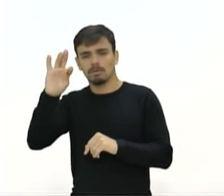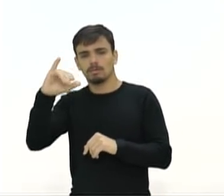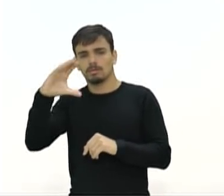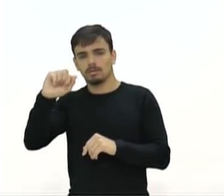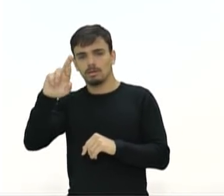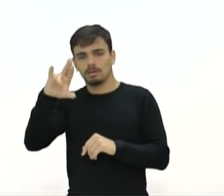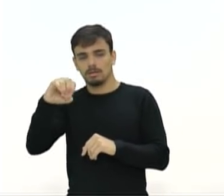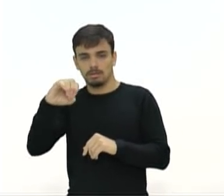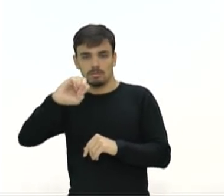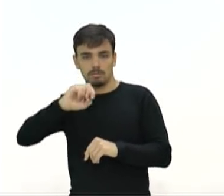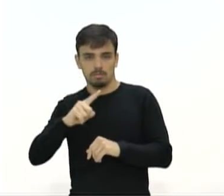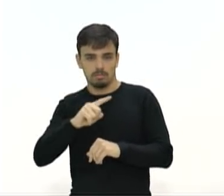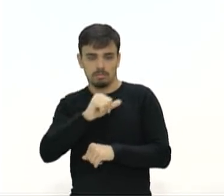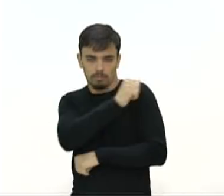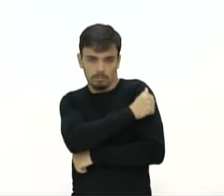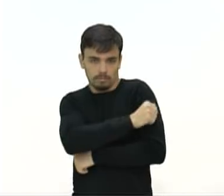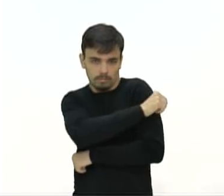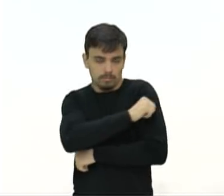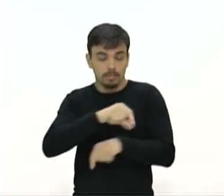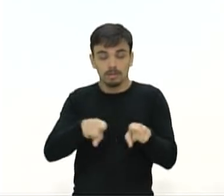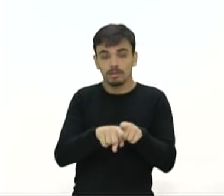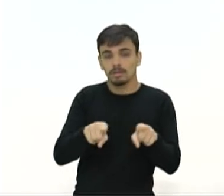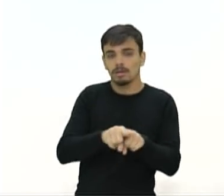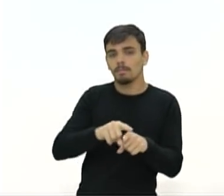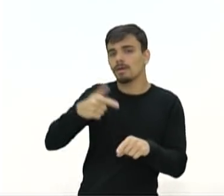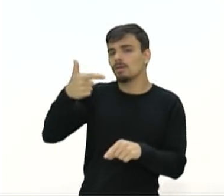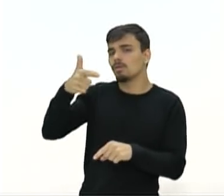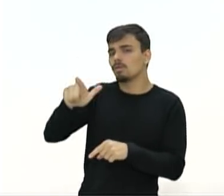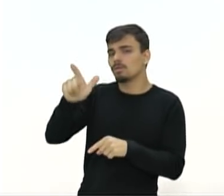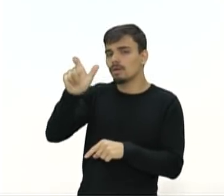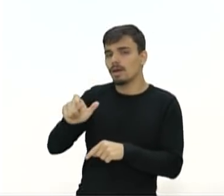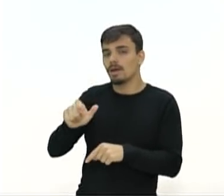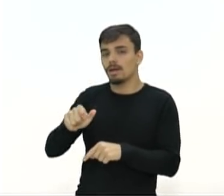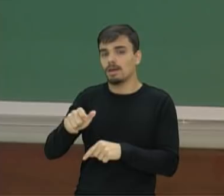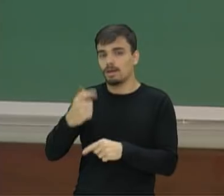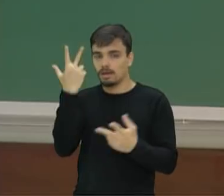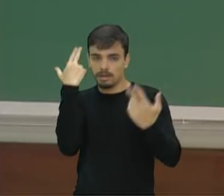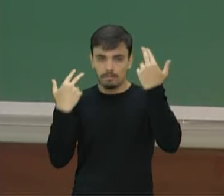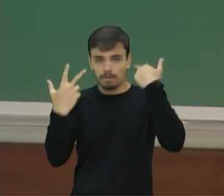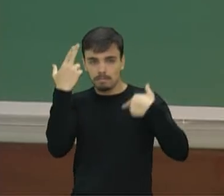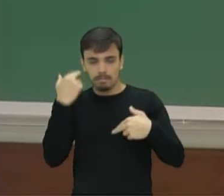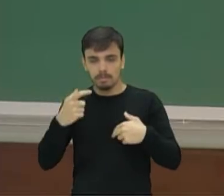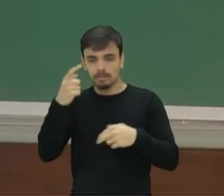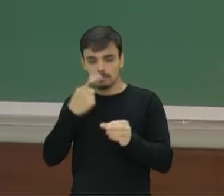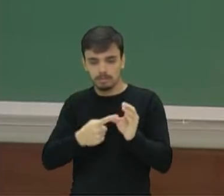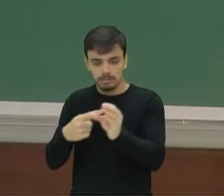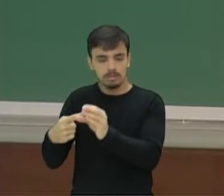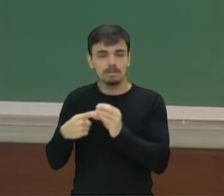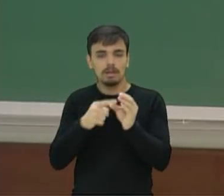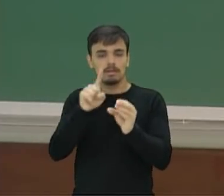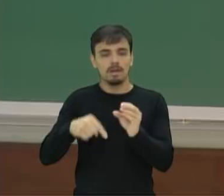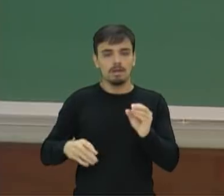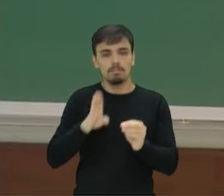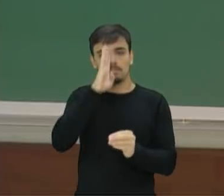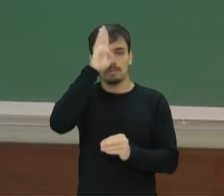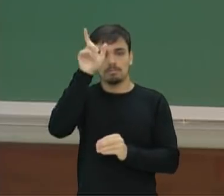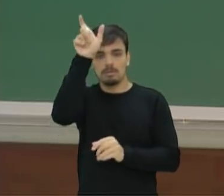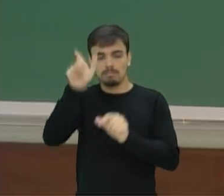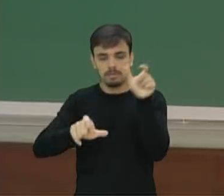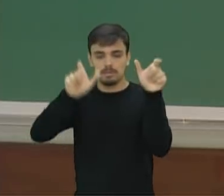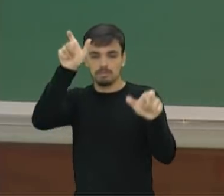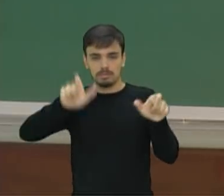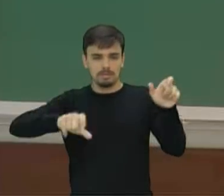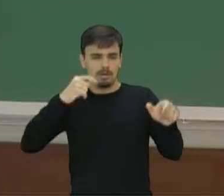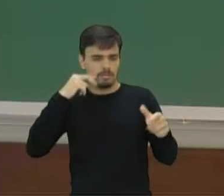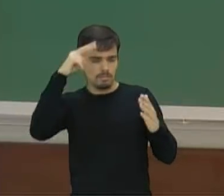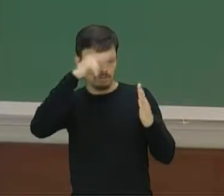época, e Porfírio, que é um barbeiro da cidade. Todos esses são os principais personagens dessa obra. Vamos